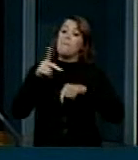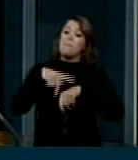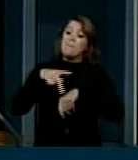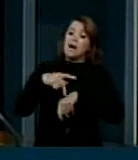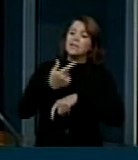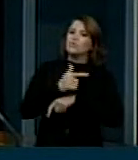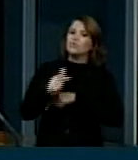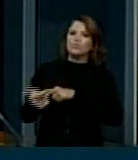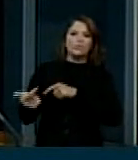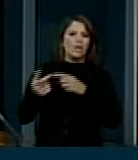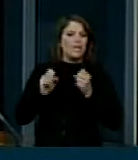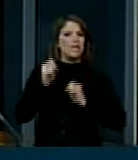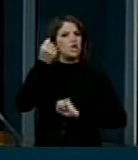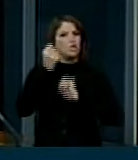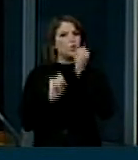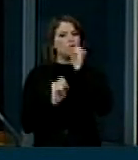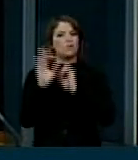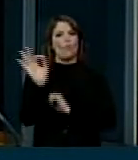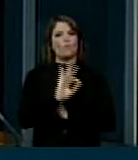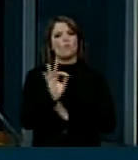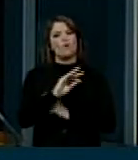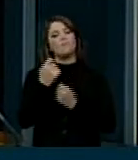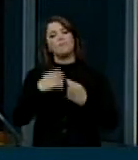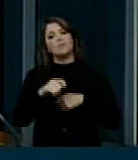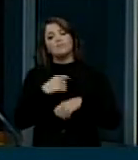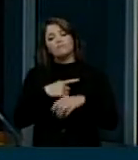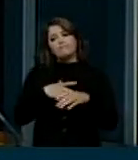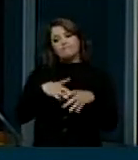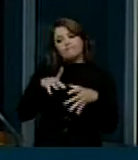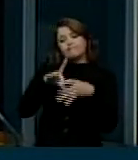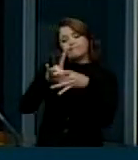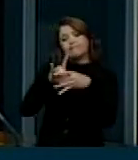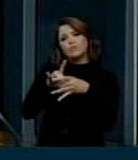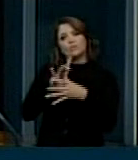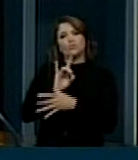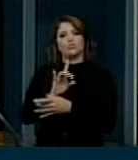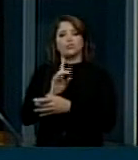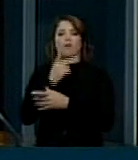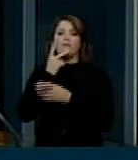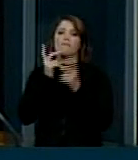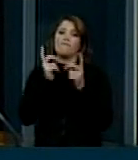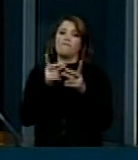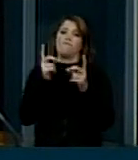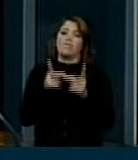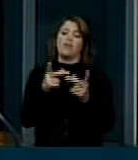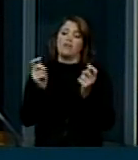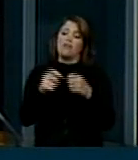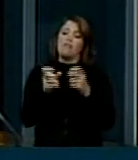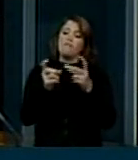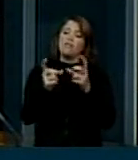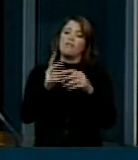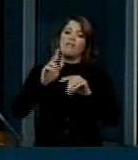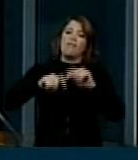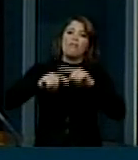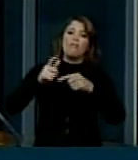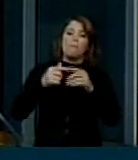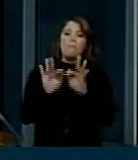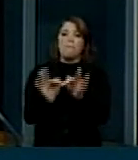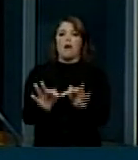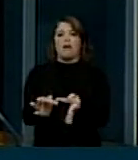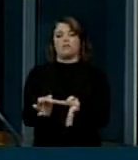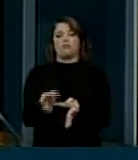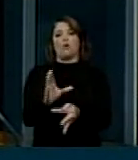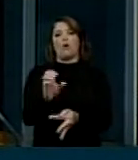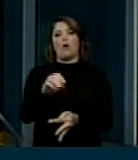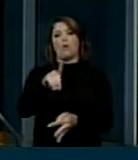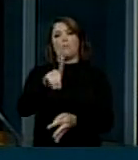países que não contam com a industrialização deveriam se agarrar apenas à venda e exportação de matéria-prima. Pois, muito